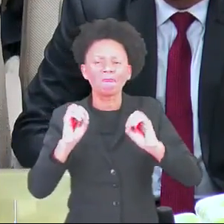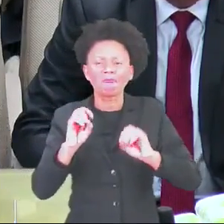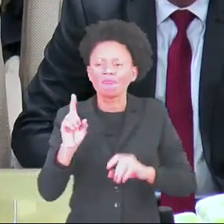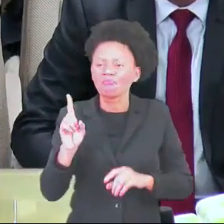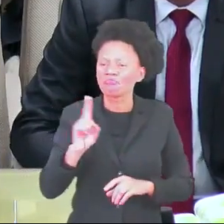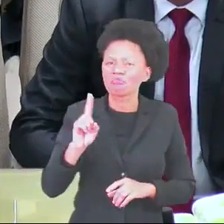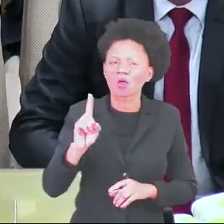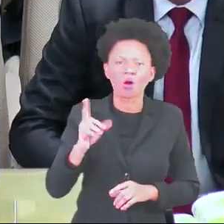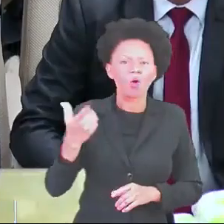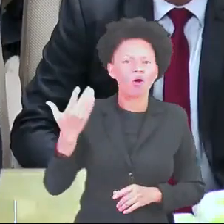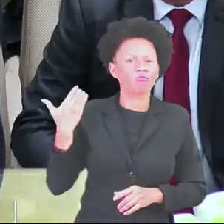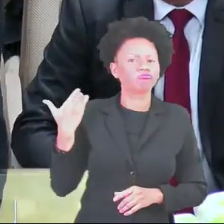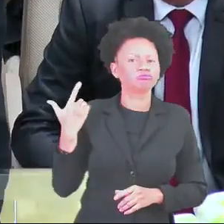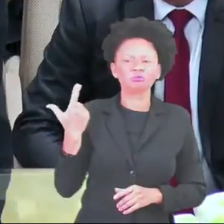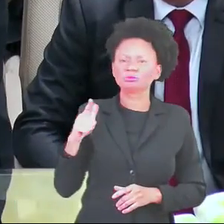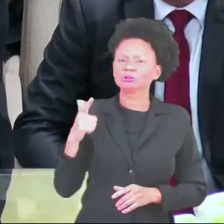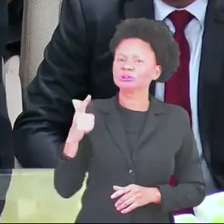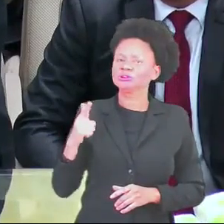que não existiam.